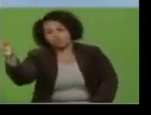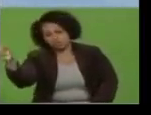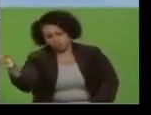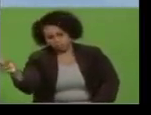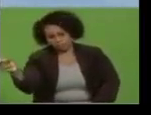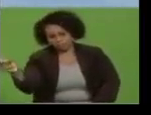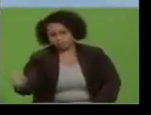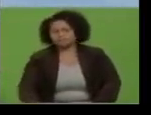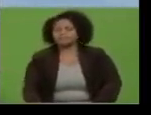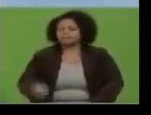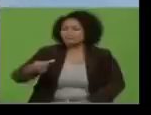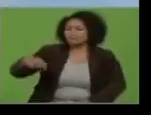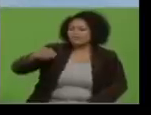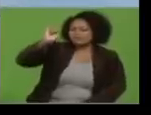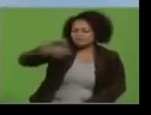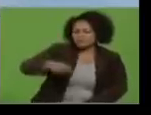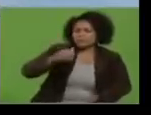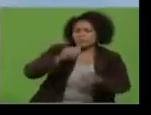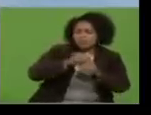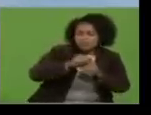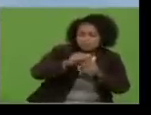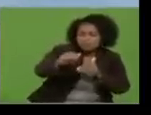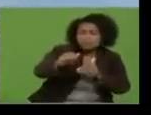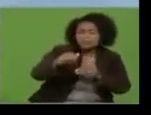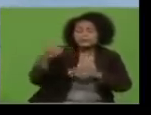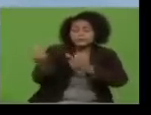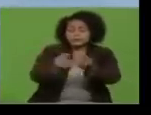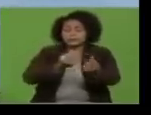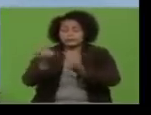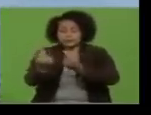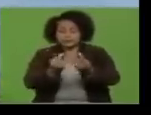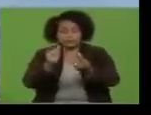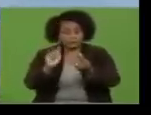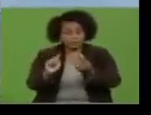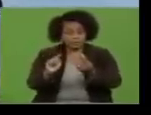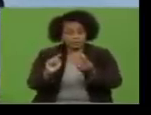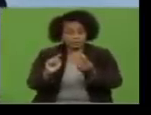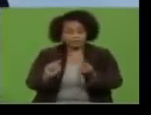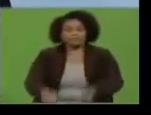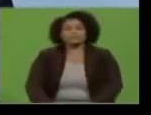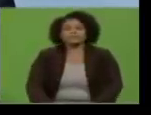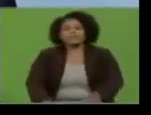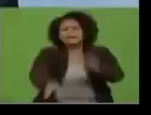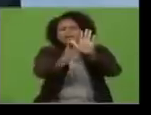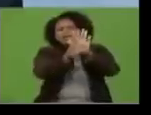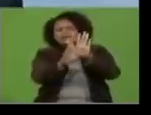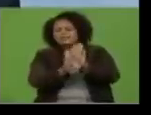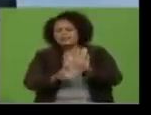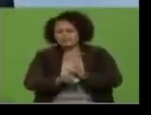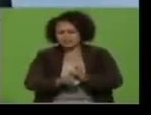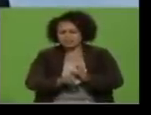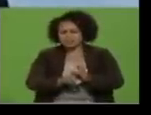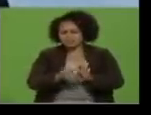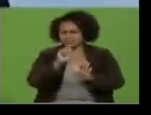Enquanto permanecerem as restrições globais, o abrandamento das nossas medidas restritivas por si só